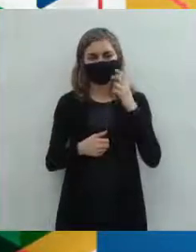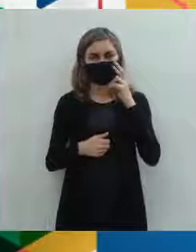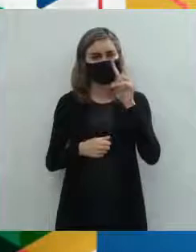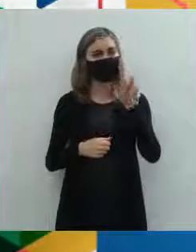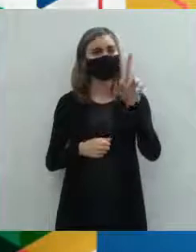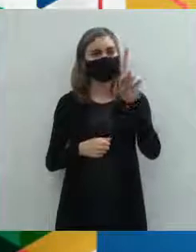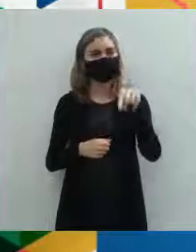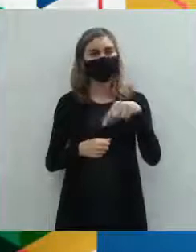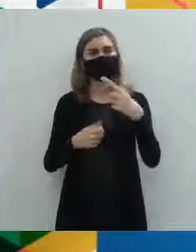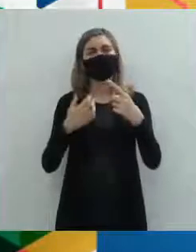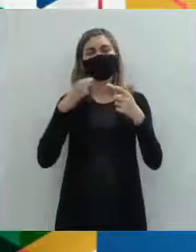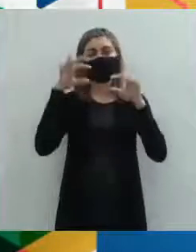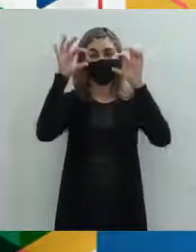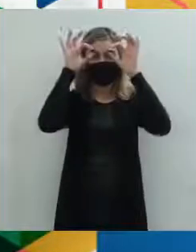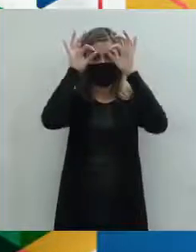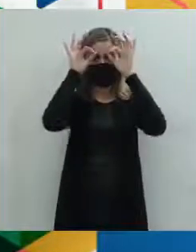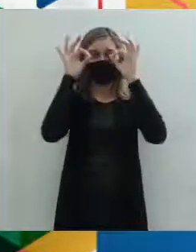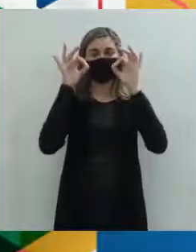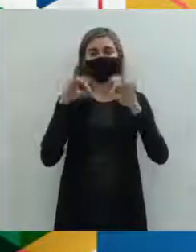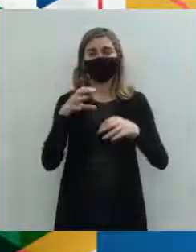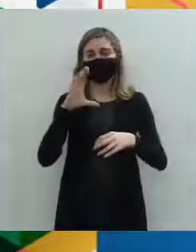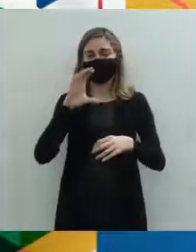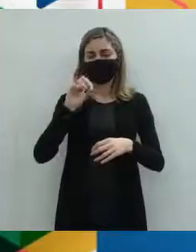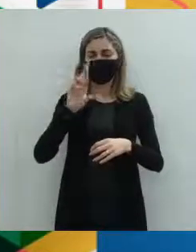É uma coruja!